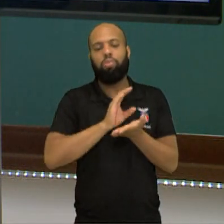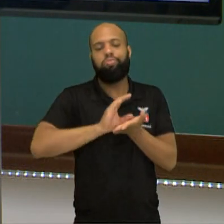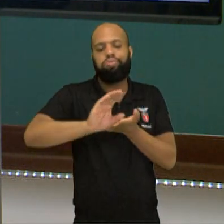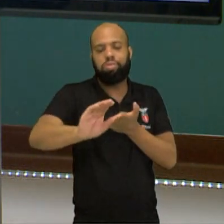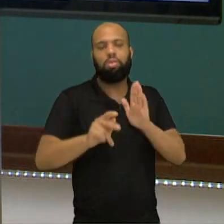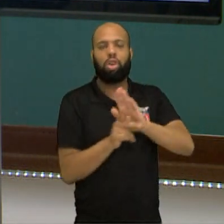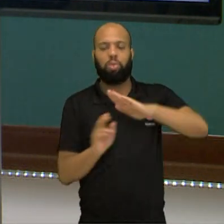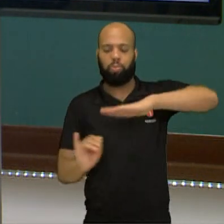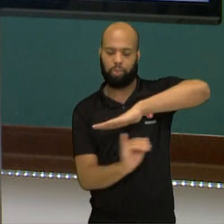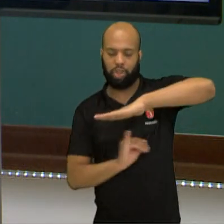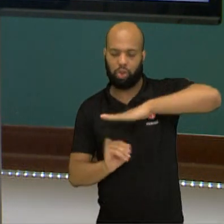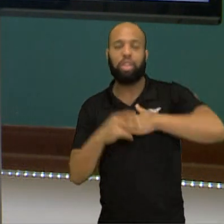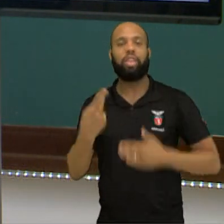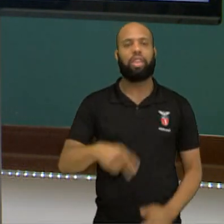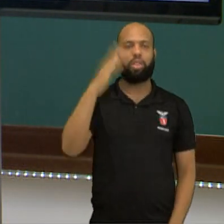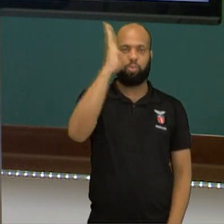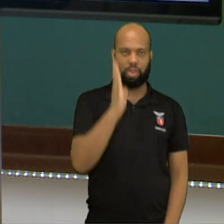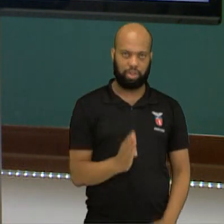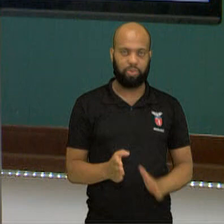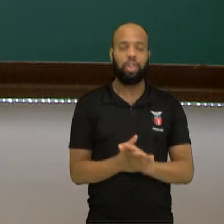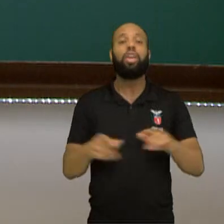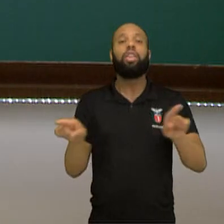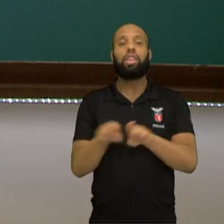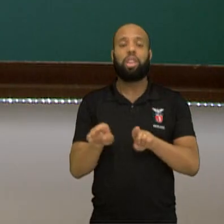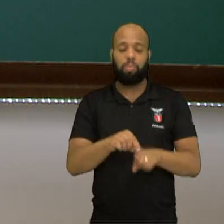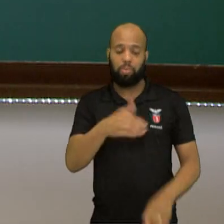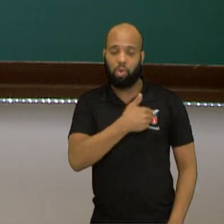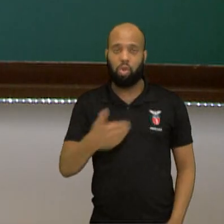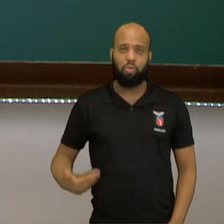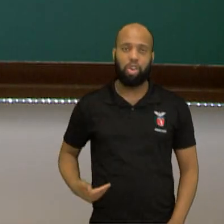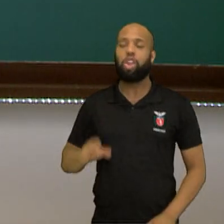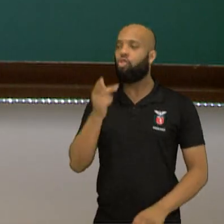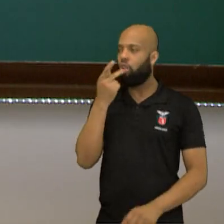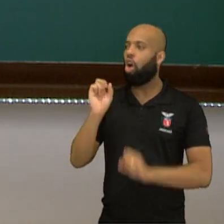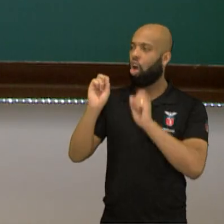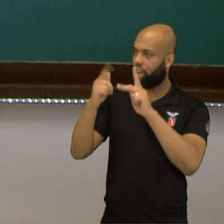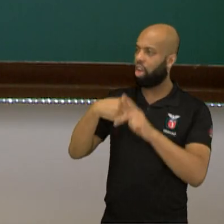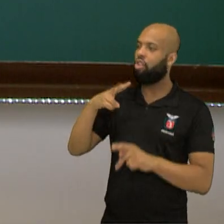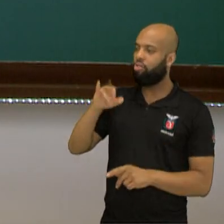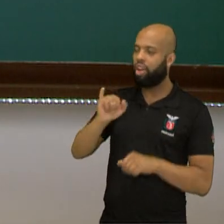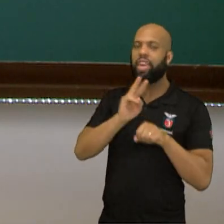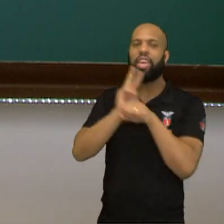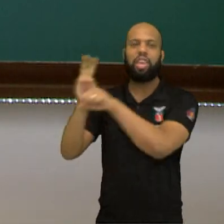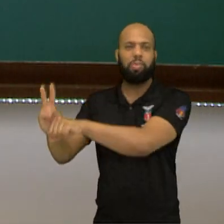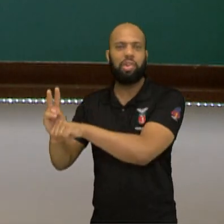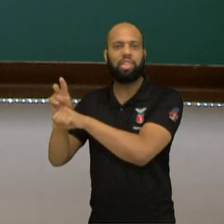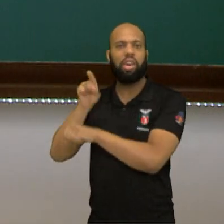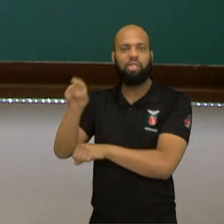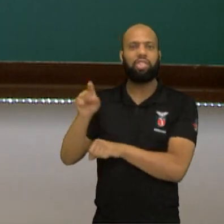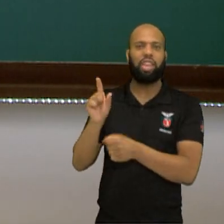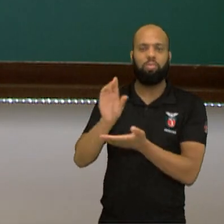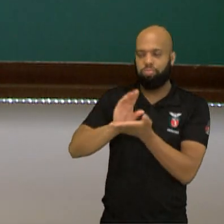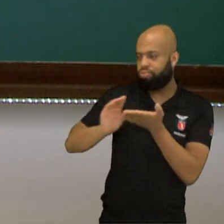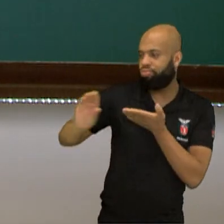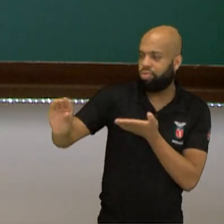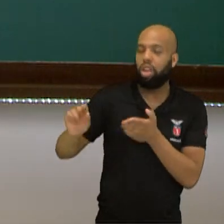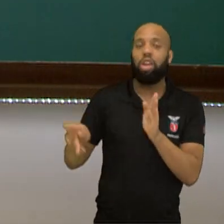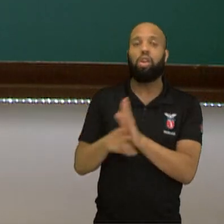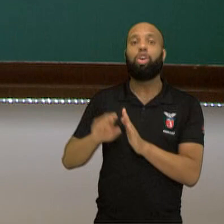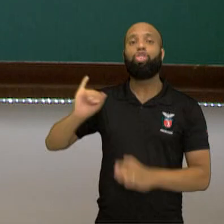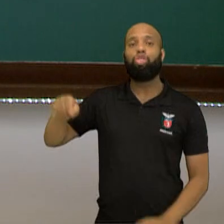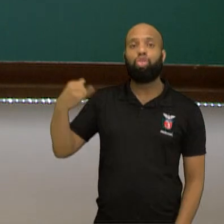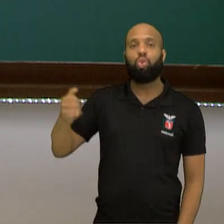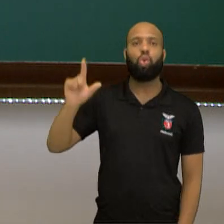indústria. Ainda, o governo concedeu empréstimos à indústria a juros reduzidos. Então, o governo incentivava a